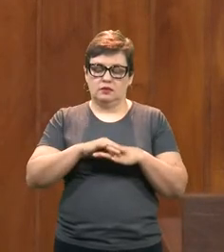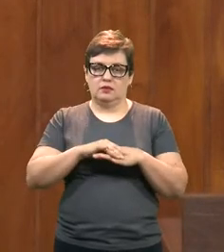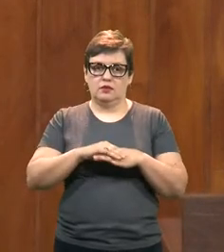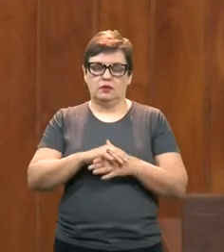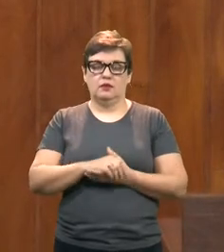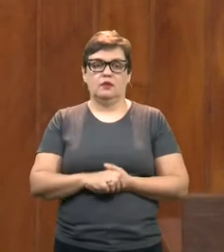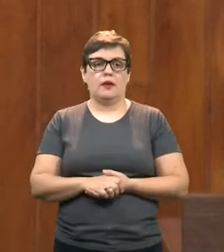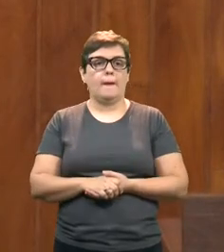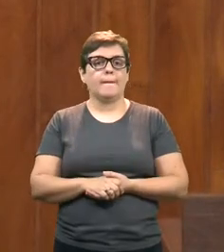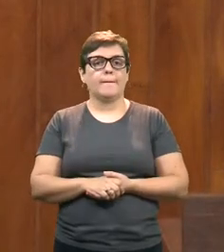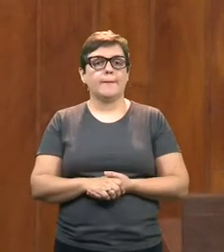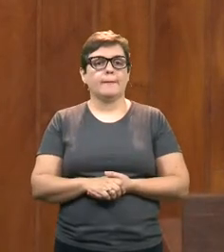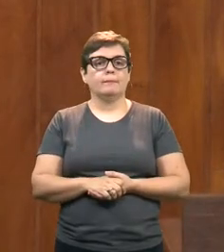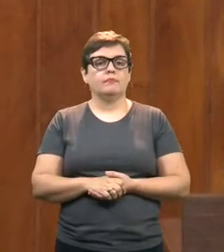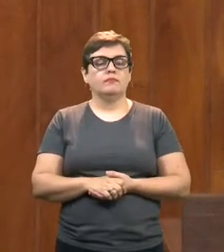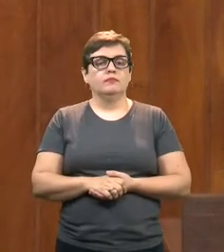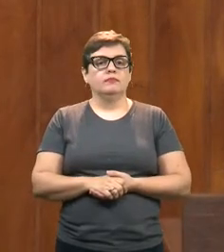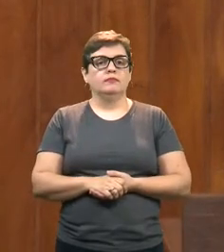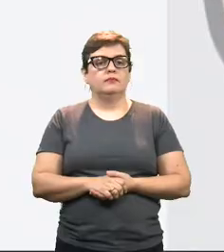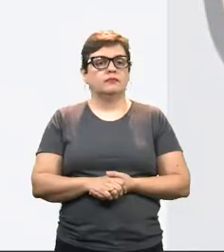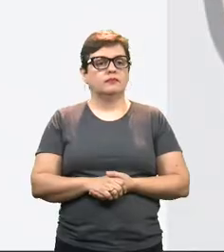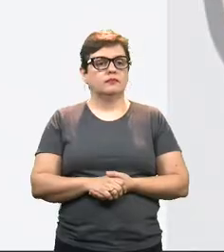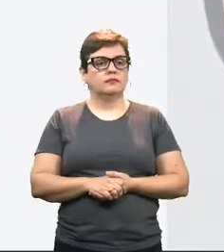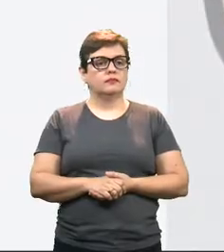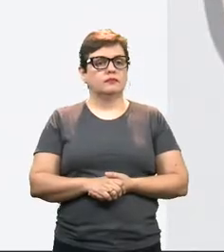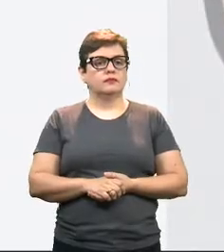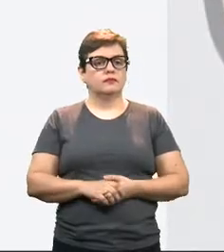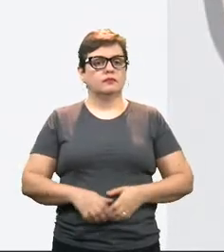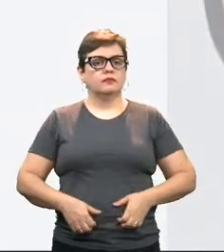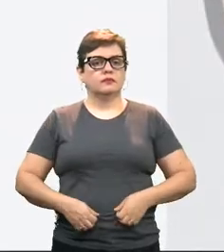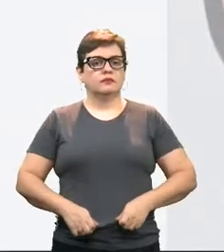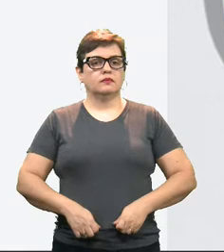Pode passar o próximo slide, por gentileza.